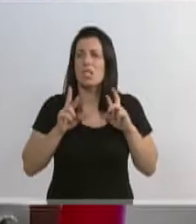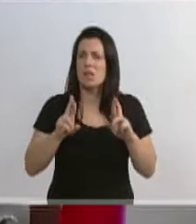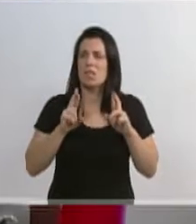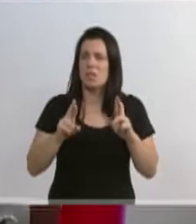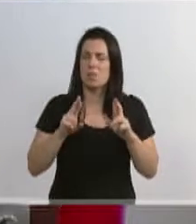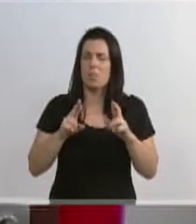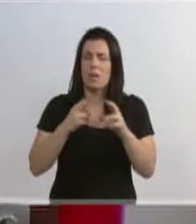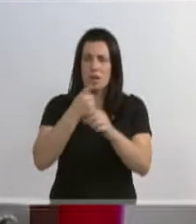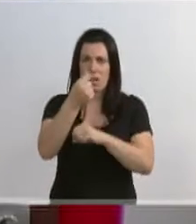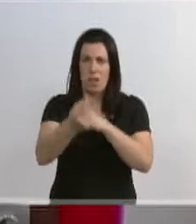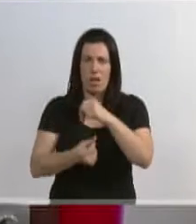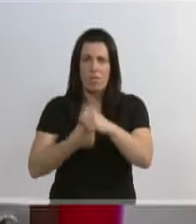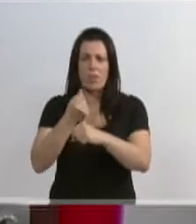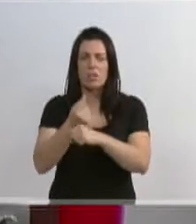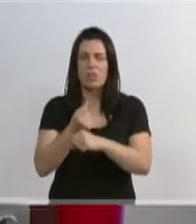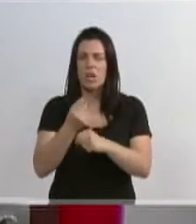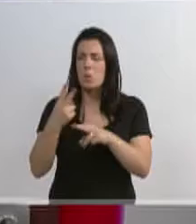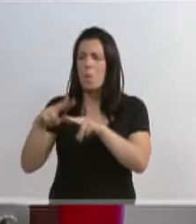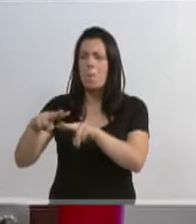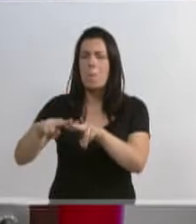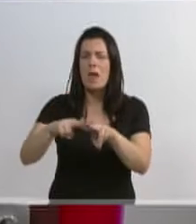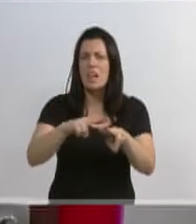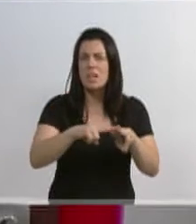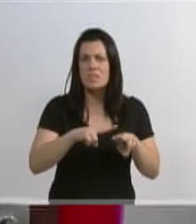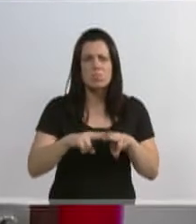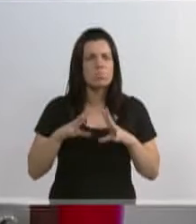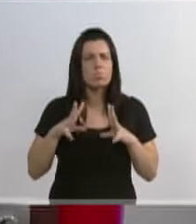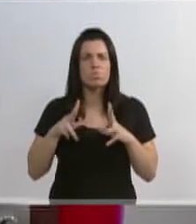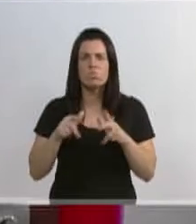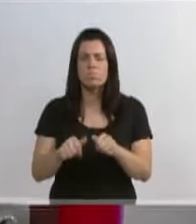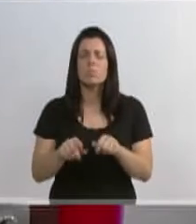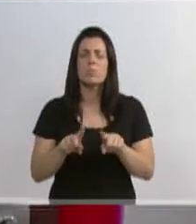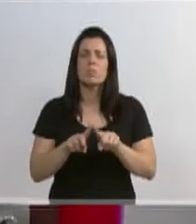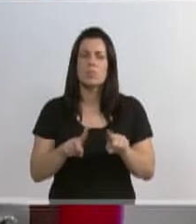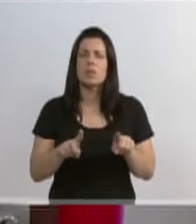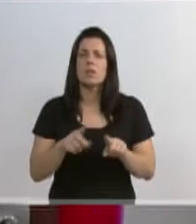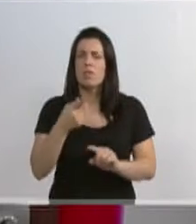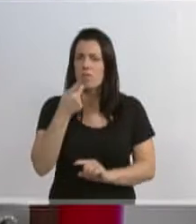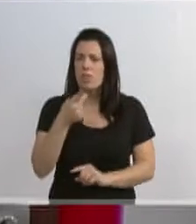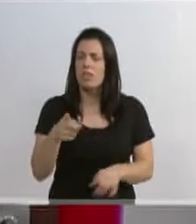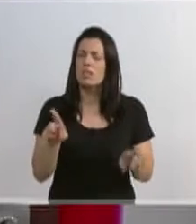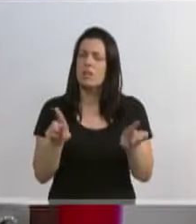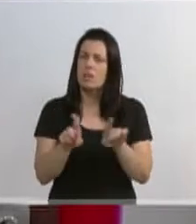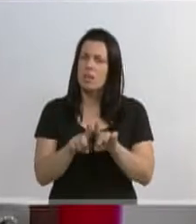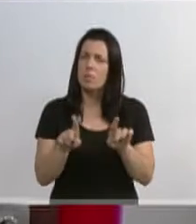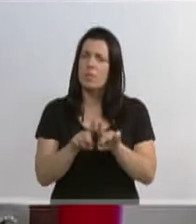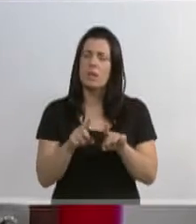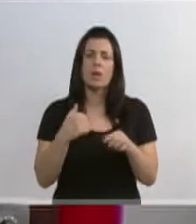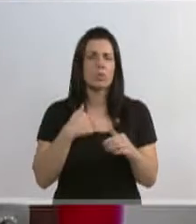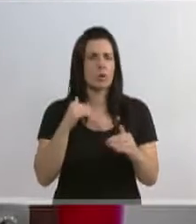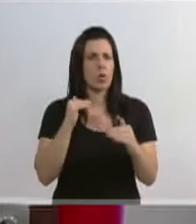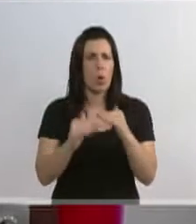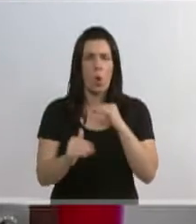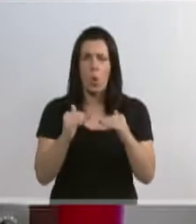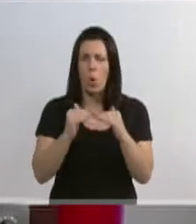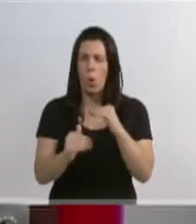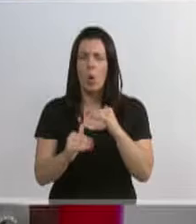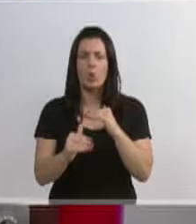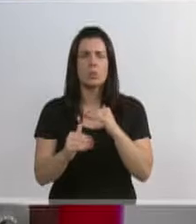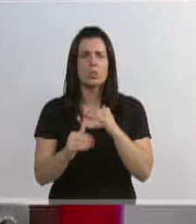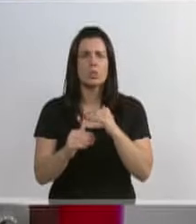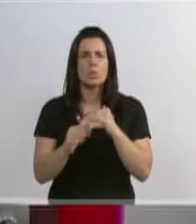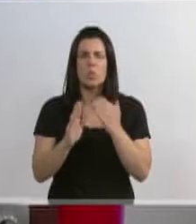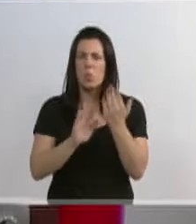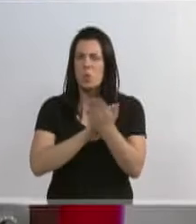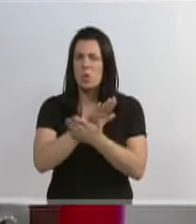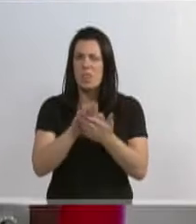seu papel, né? E quero aqui, de antemão também, colocar que não concordo com nenhum tipo de manobra